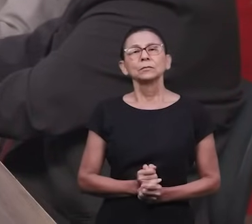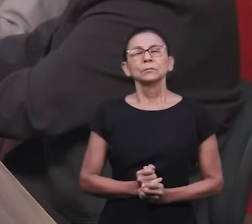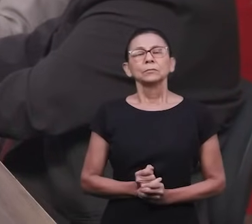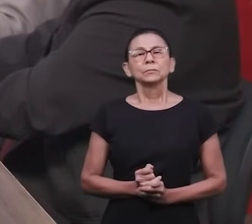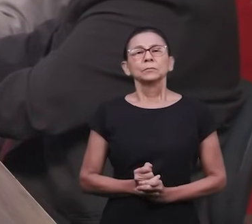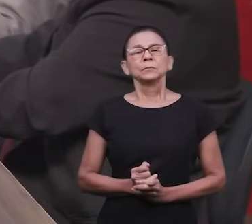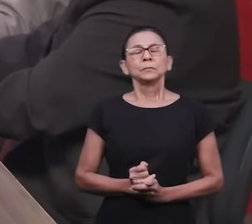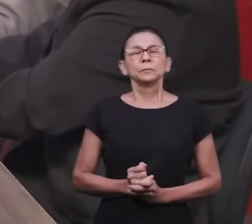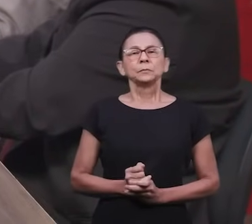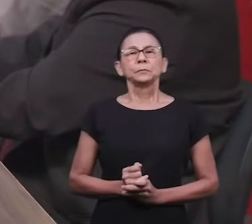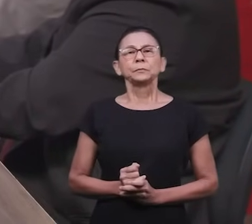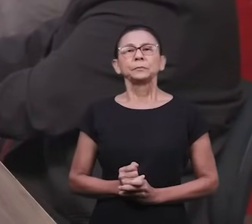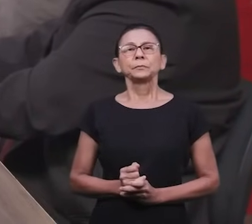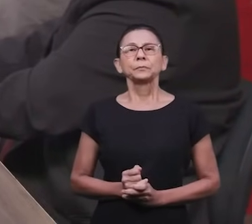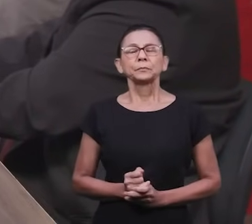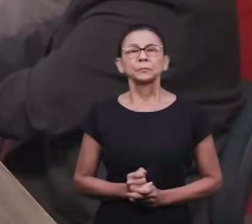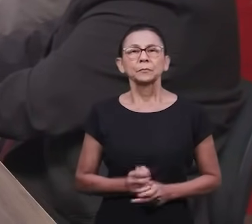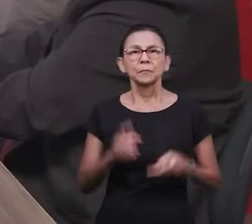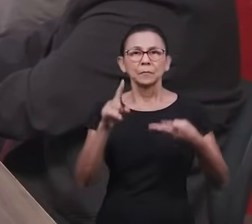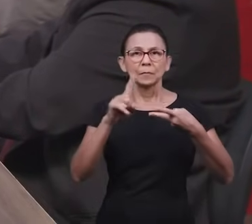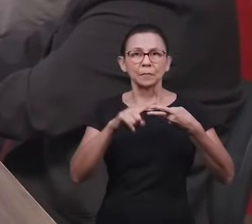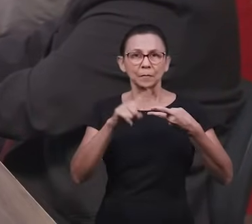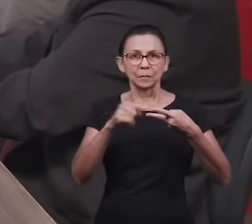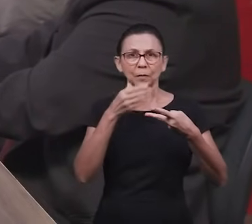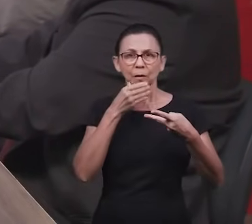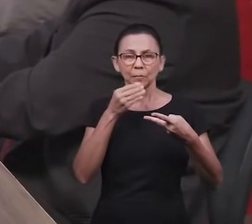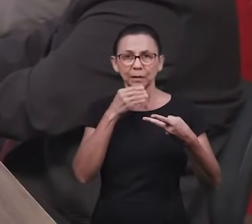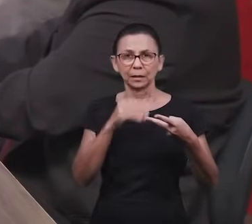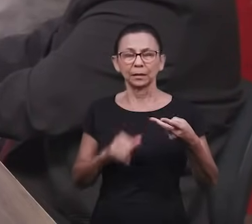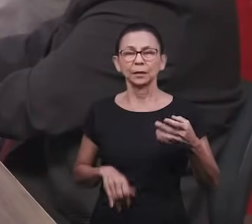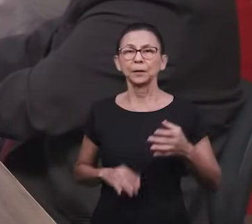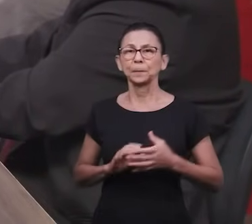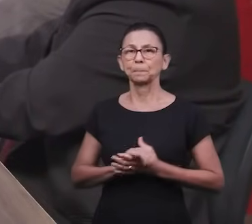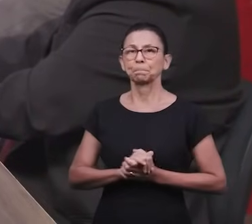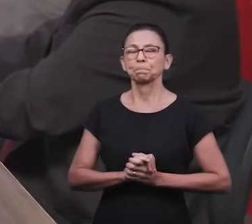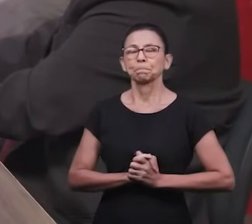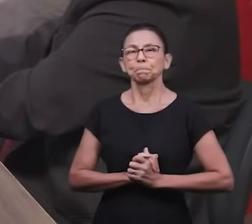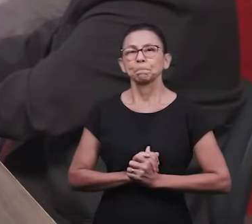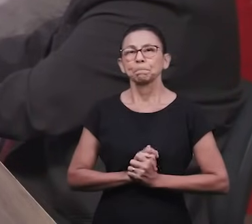obra, então ela foi caminhando. E outra coisa, Jairo, quando